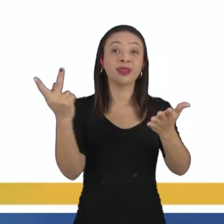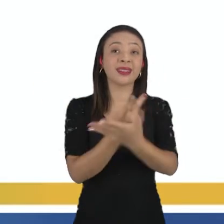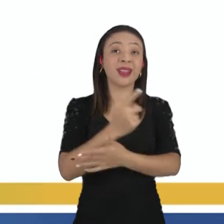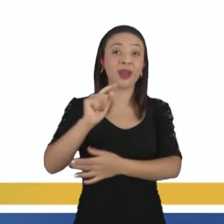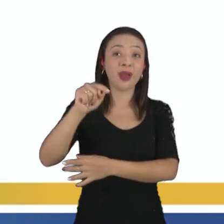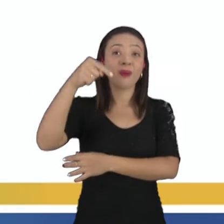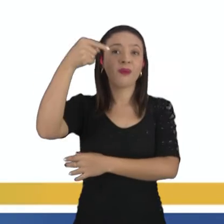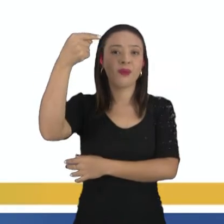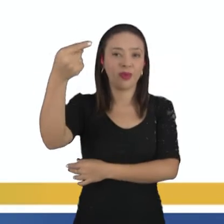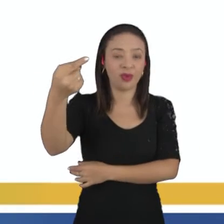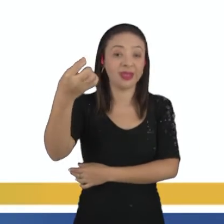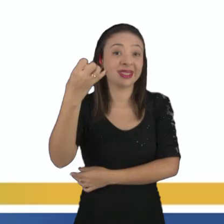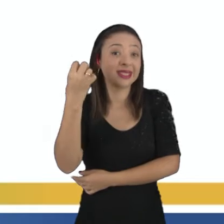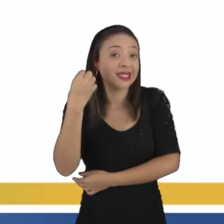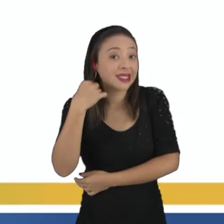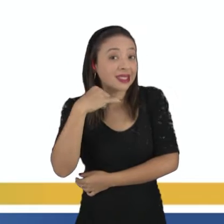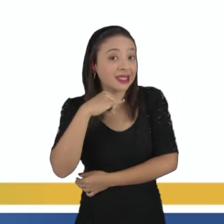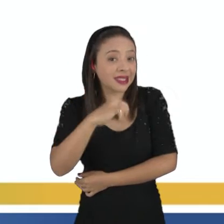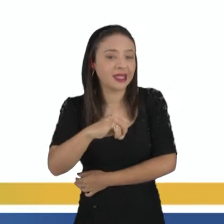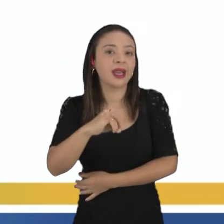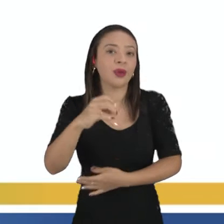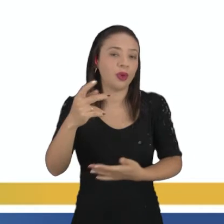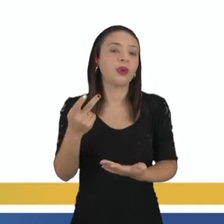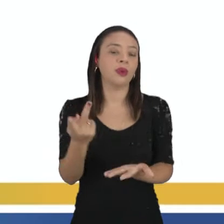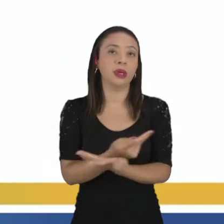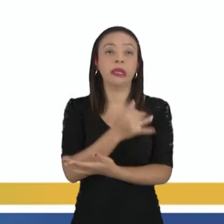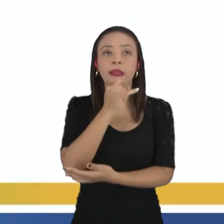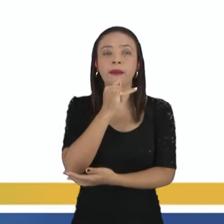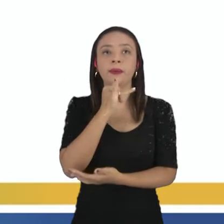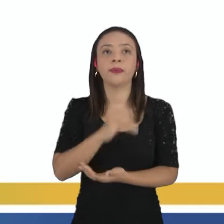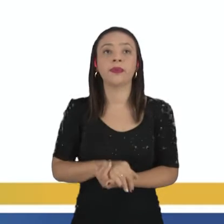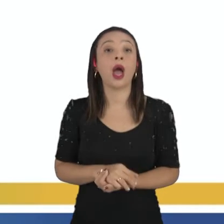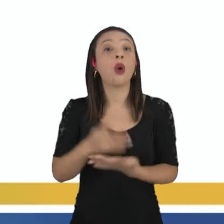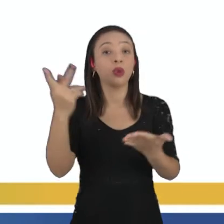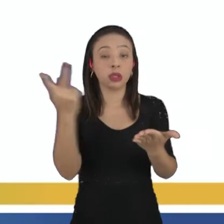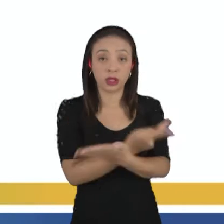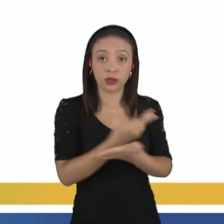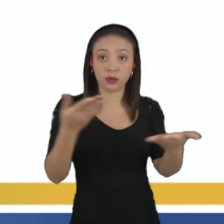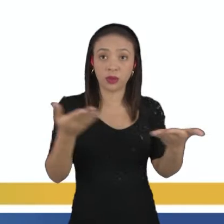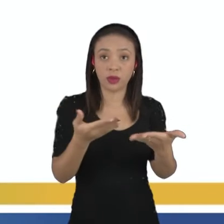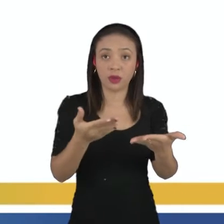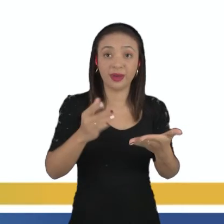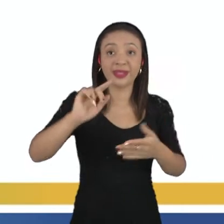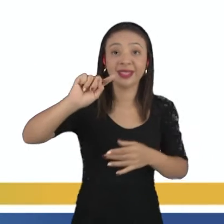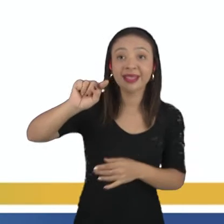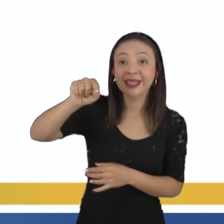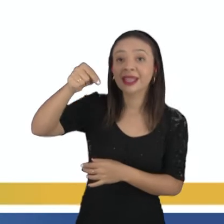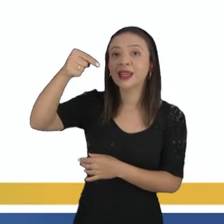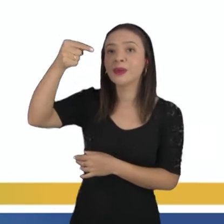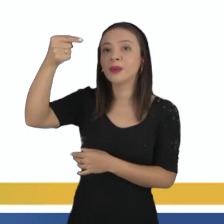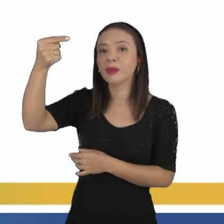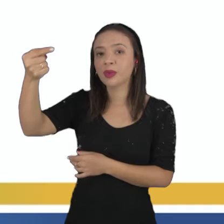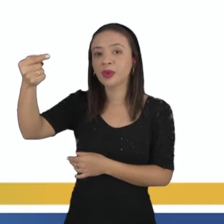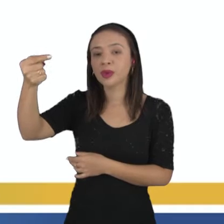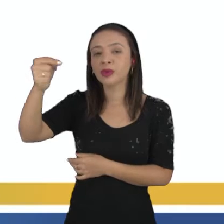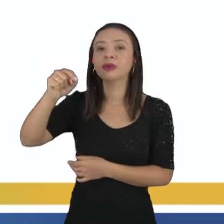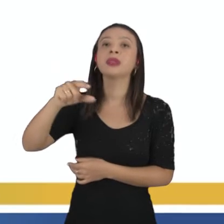em relação a determinado ato. Ou seja, aconteceu uma coisa e logo houve